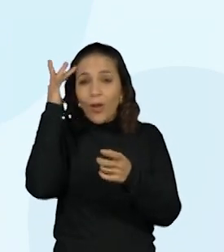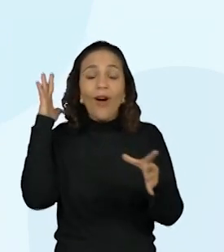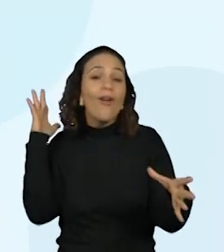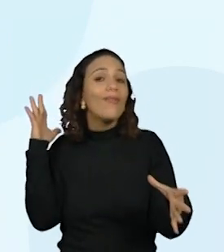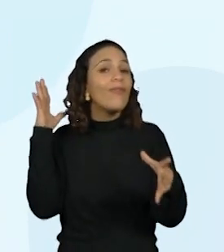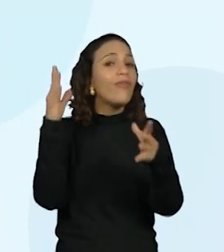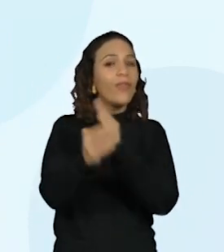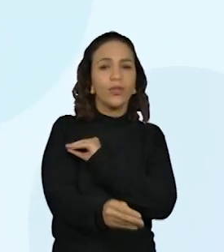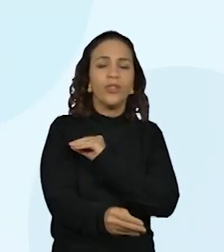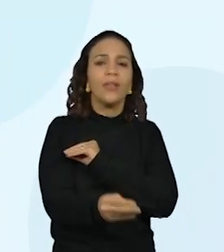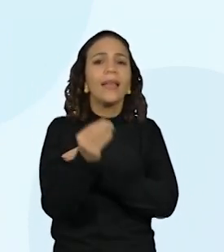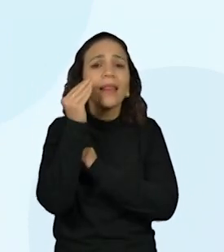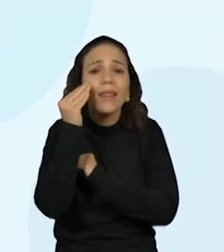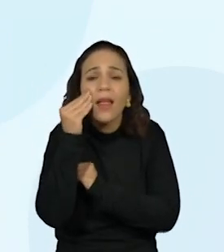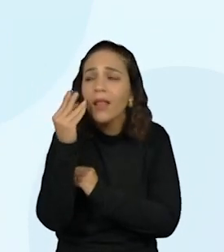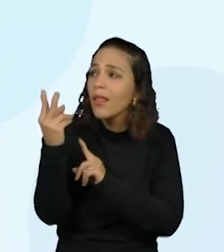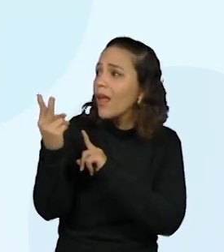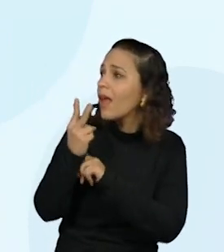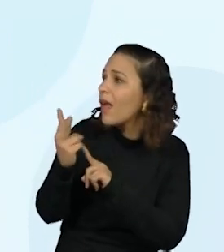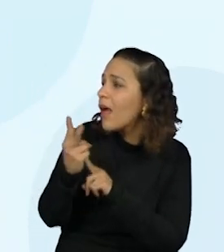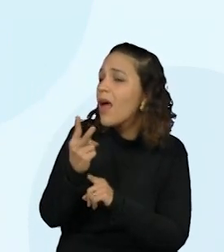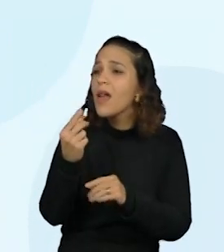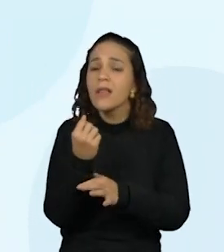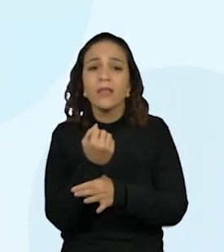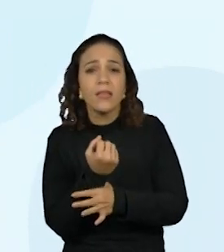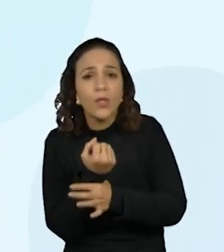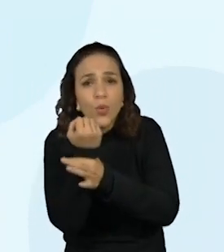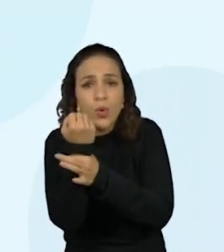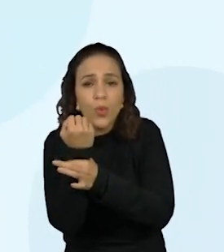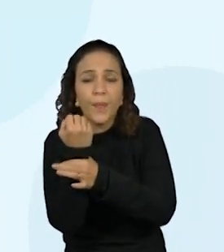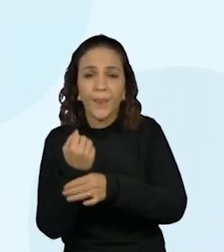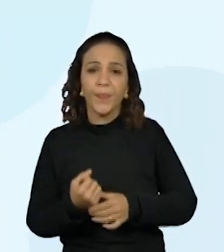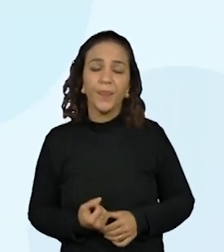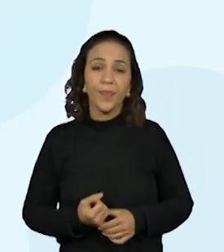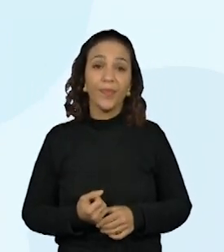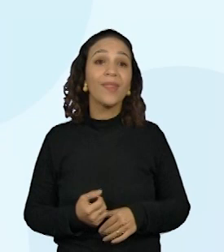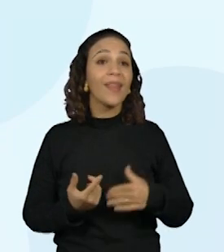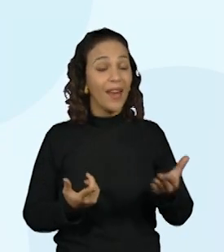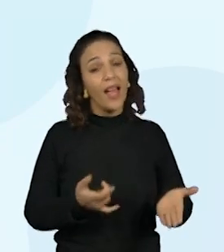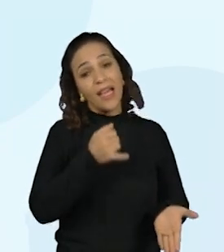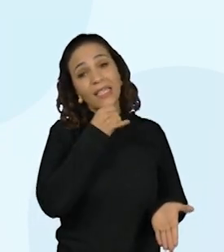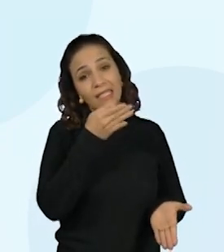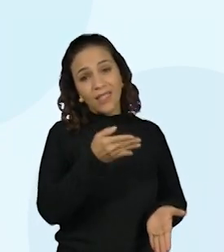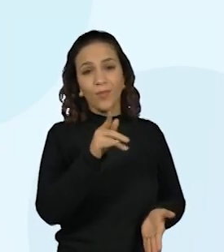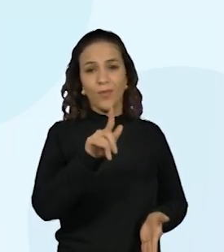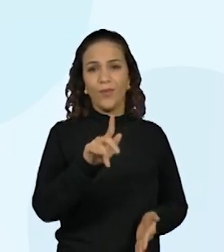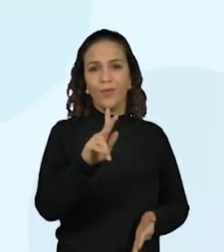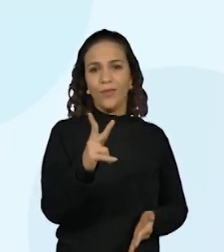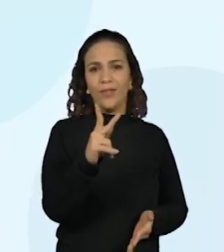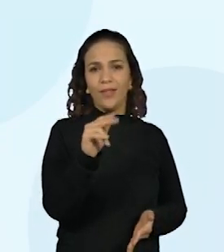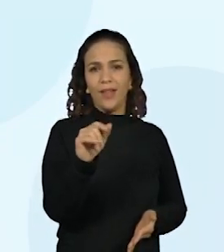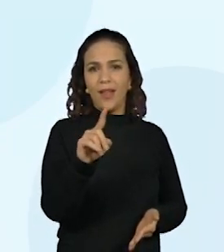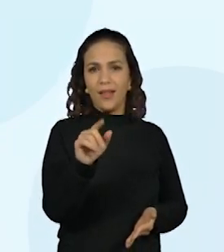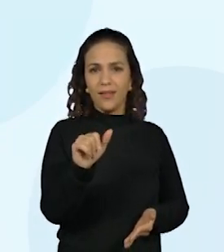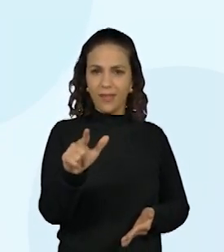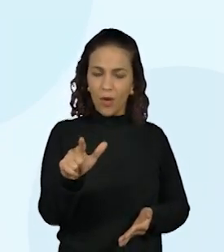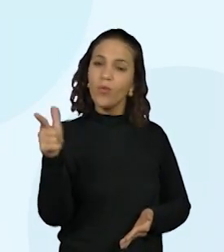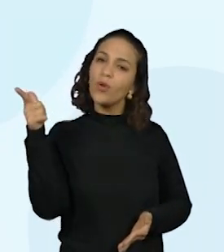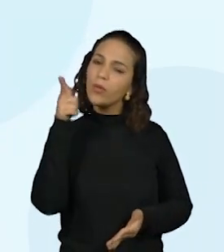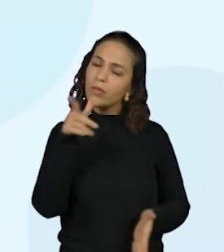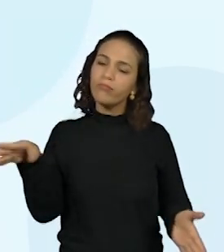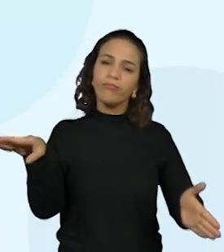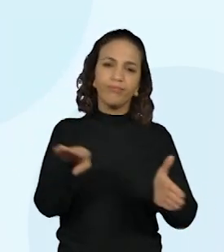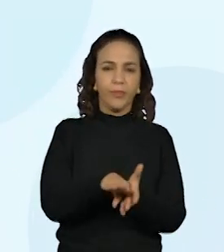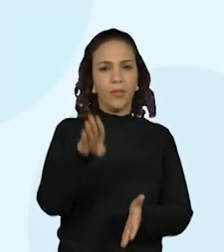país buscando refúgio em outros lugares, e a Gazal veio parar no Brasil. Aí nós temos